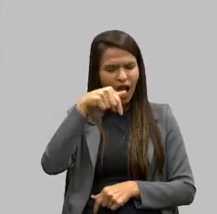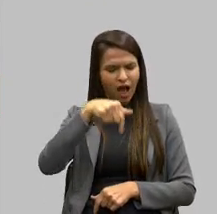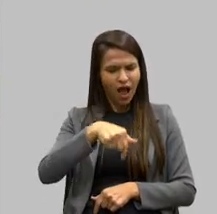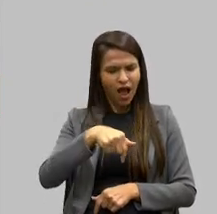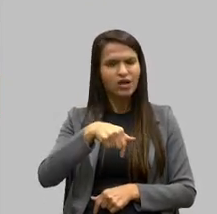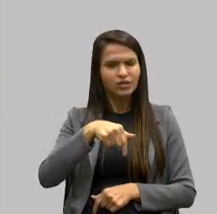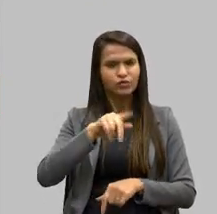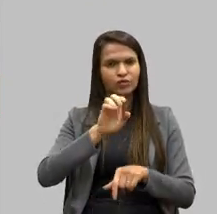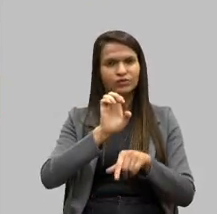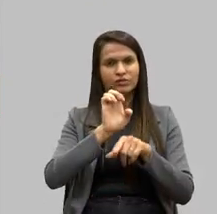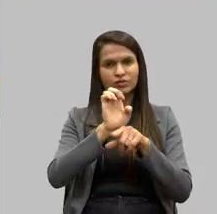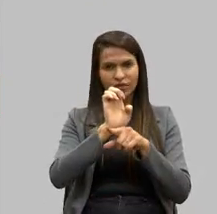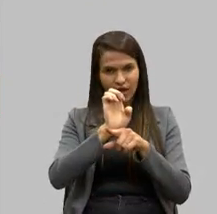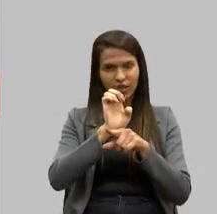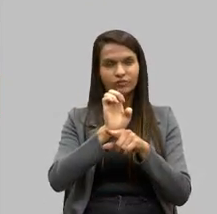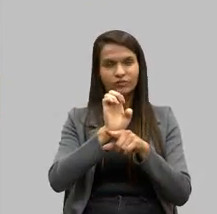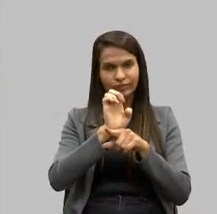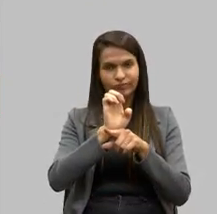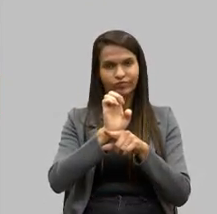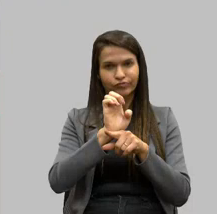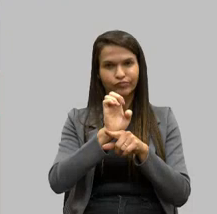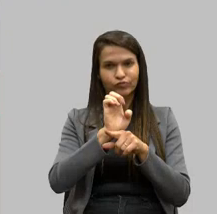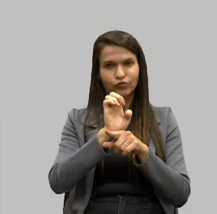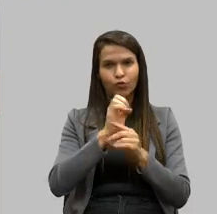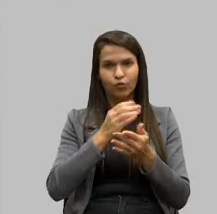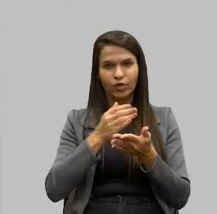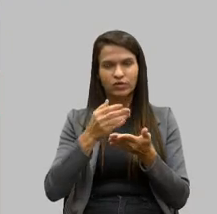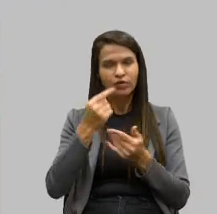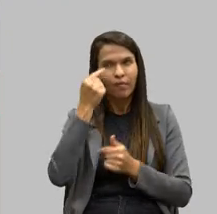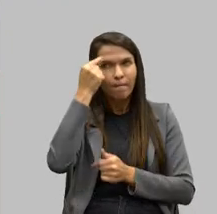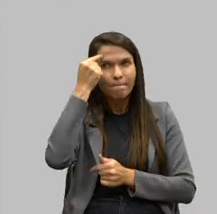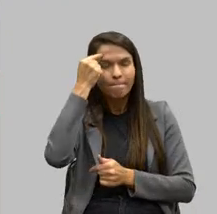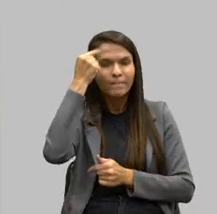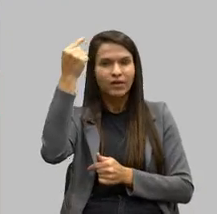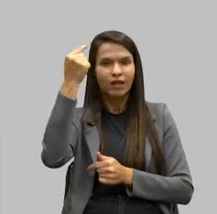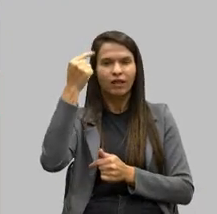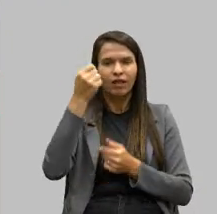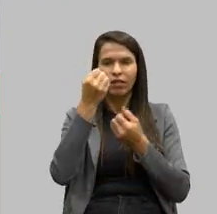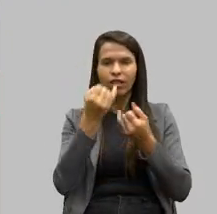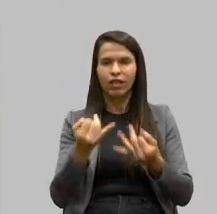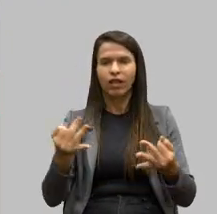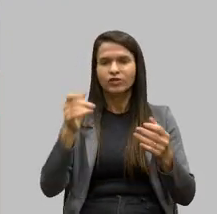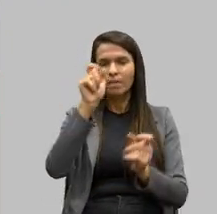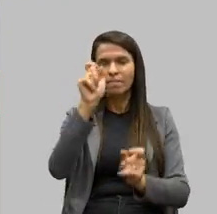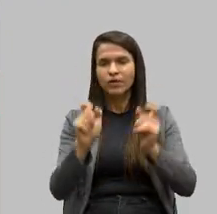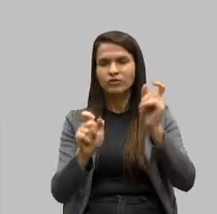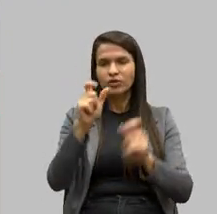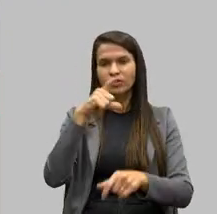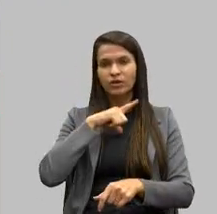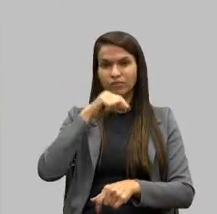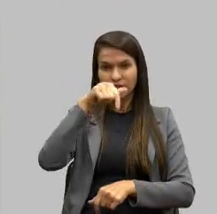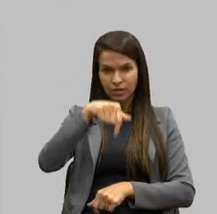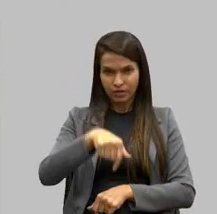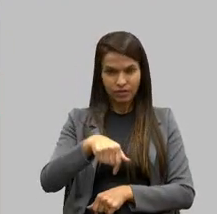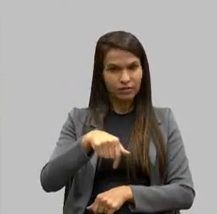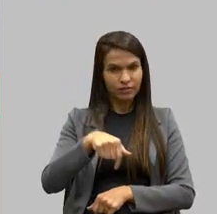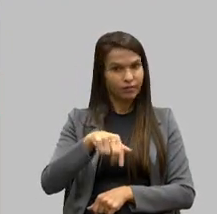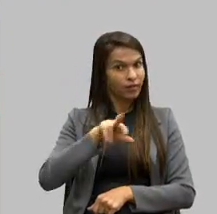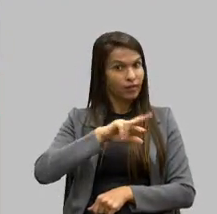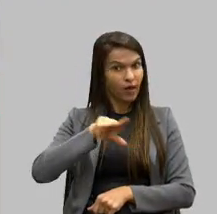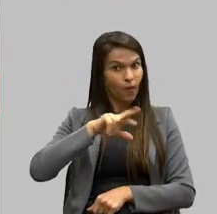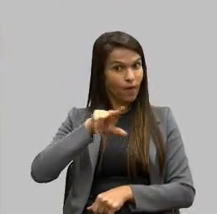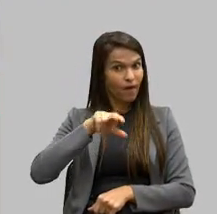no nosso Estado, a partir da nossa forma de pensar, da pluralidade de pessoas que nós temos aqui. Isso não é simples,